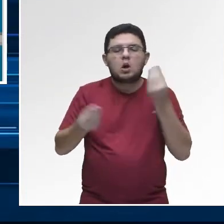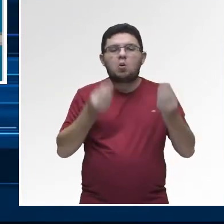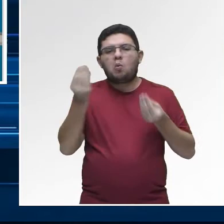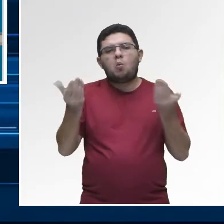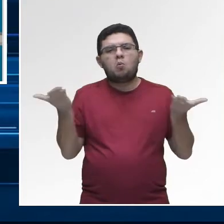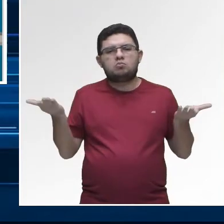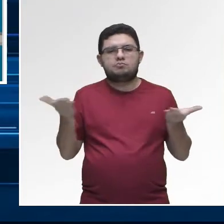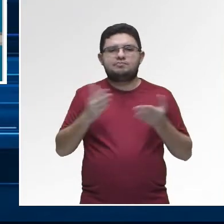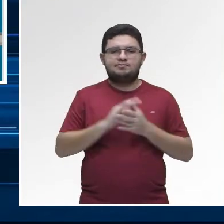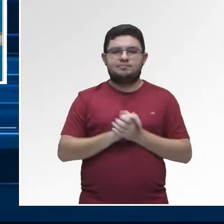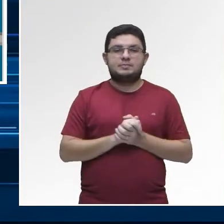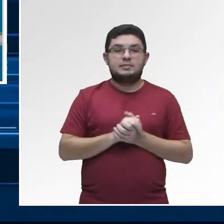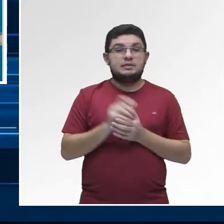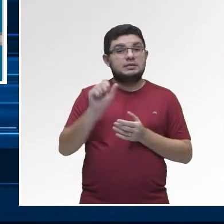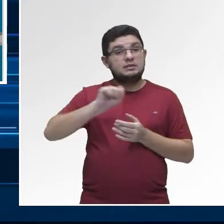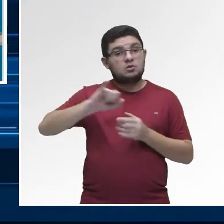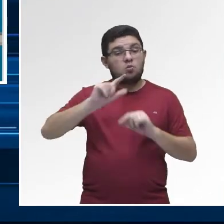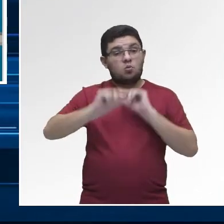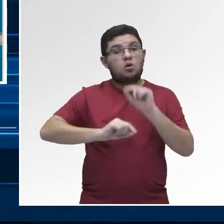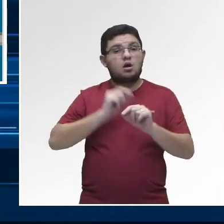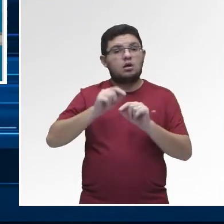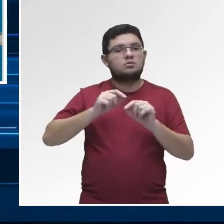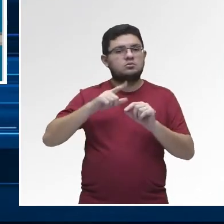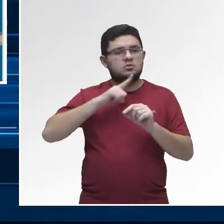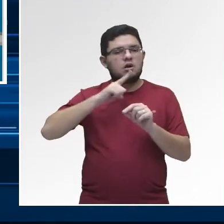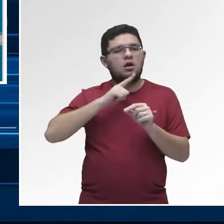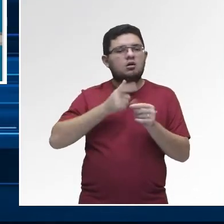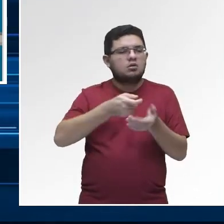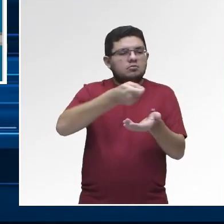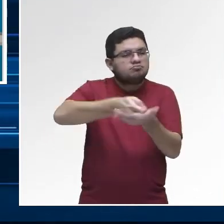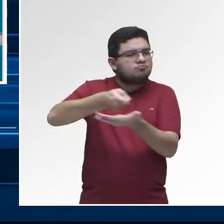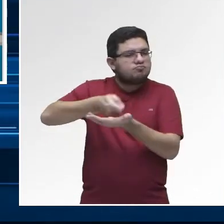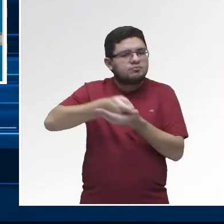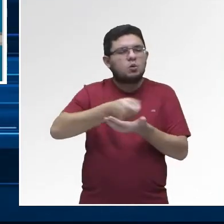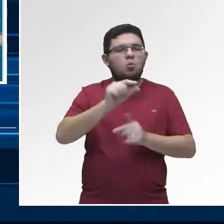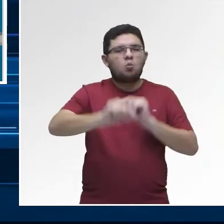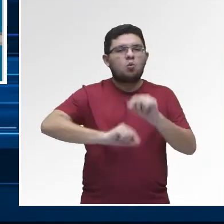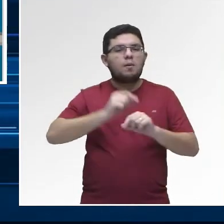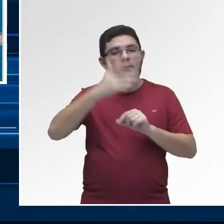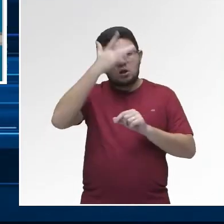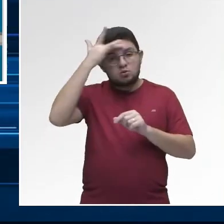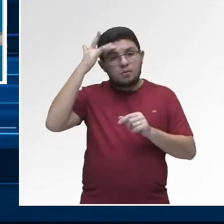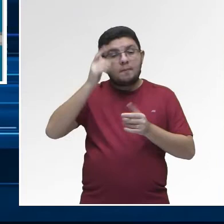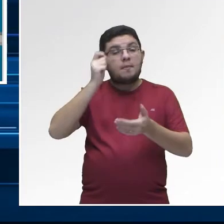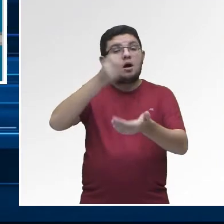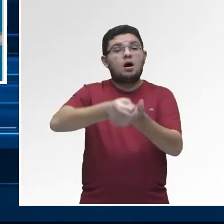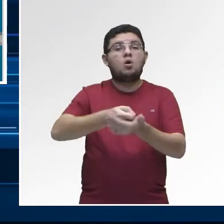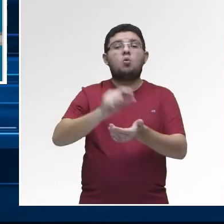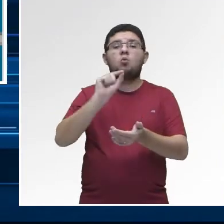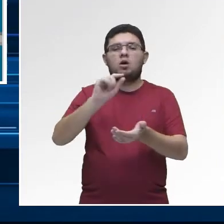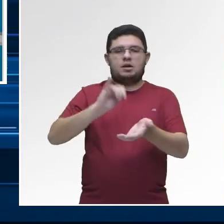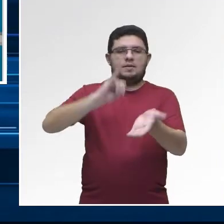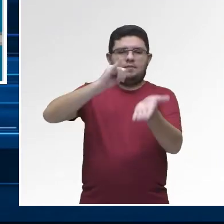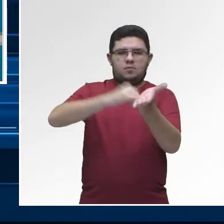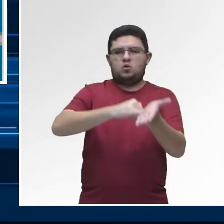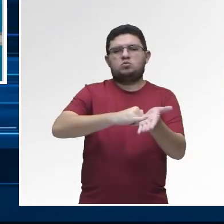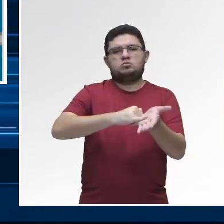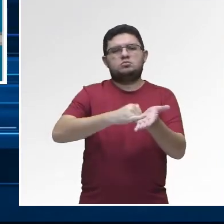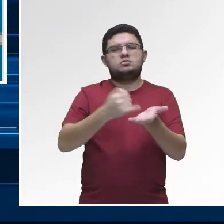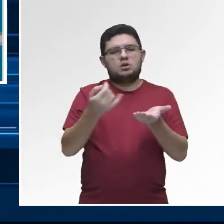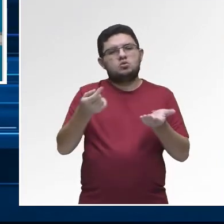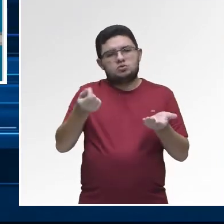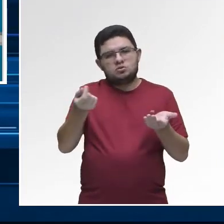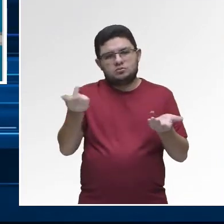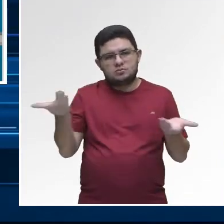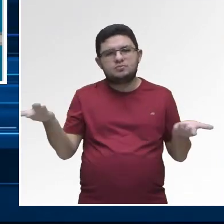sustentar se não fosse cobrando imposto de alguém? Esse dinheiro tem que sair de algum lugar, né? Essa riqueza tem que sair de algum lugar. E